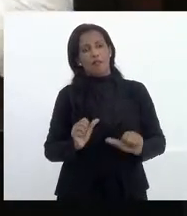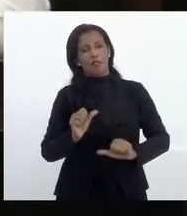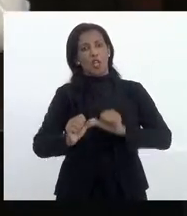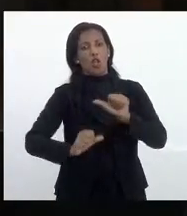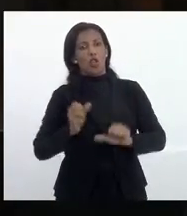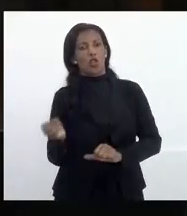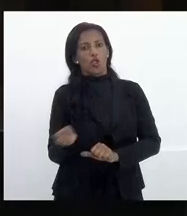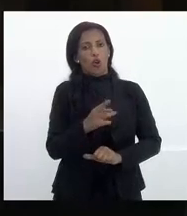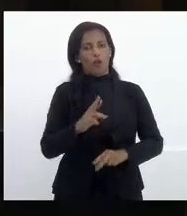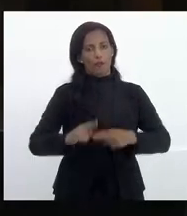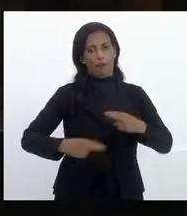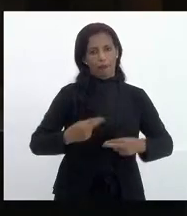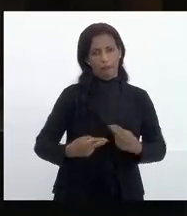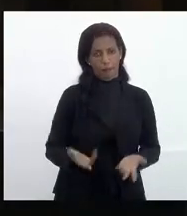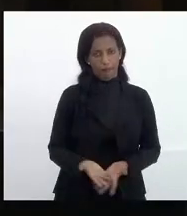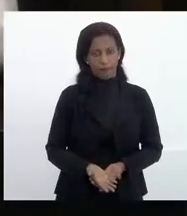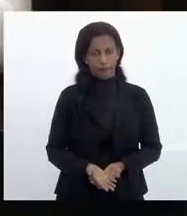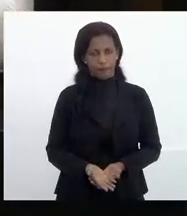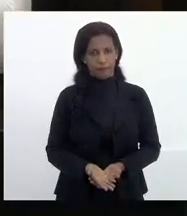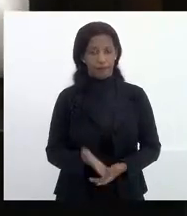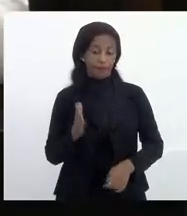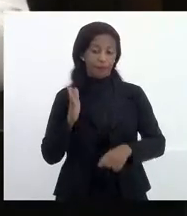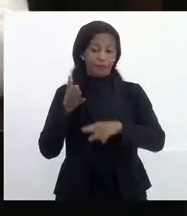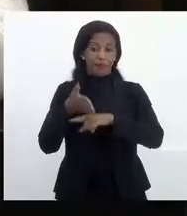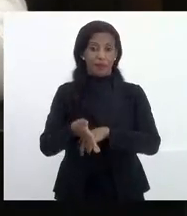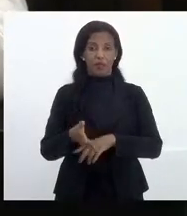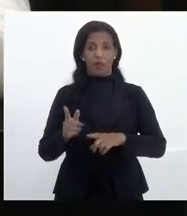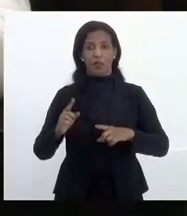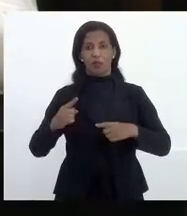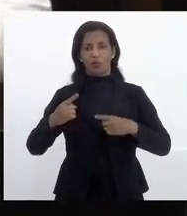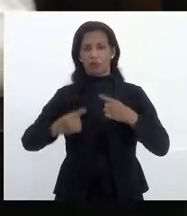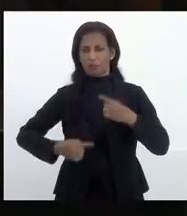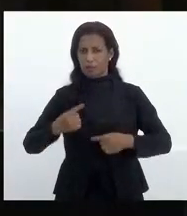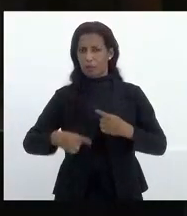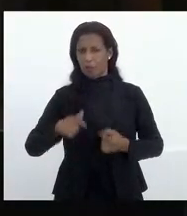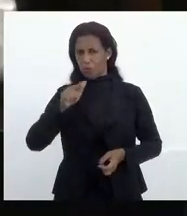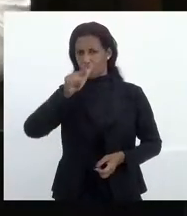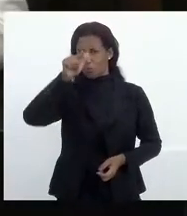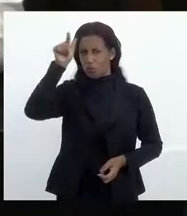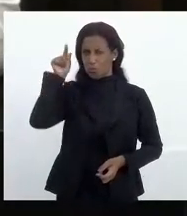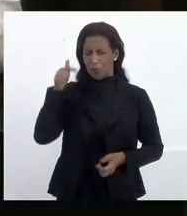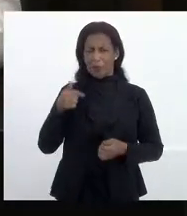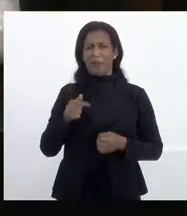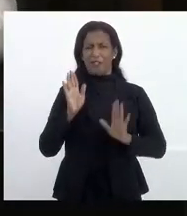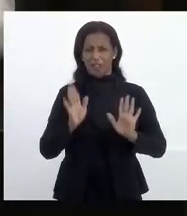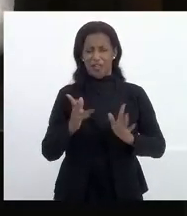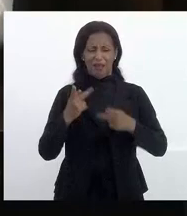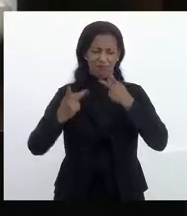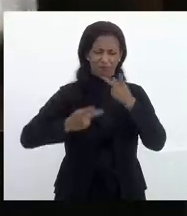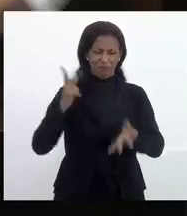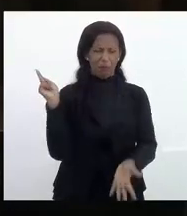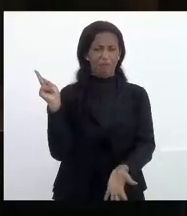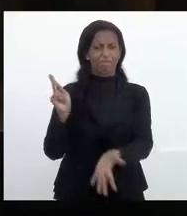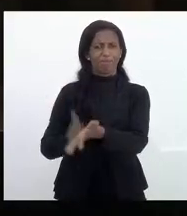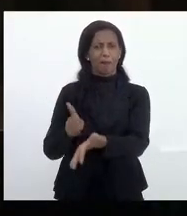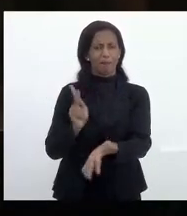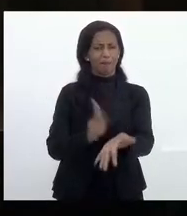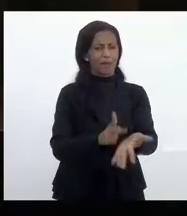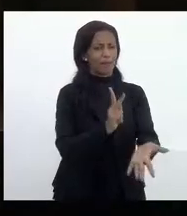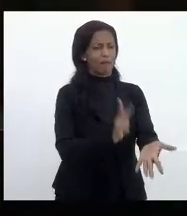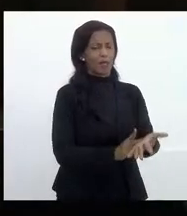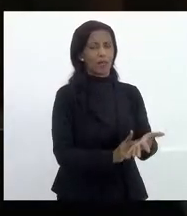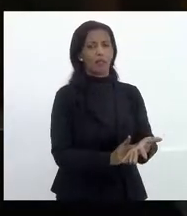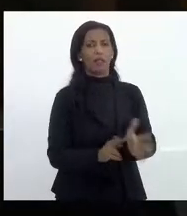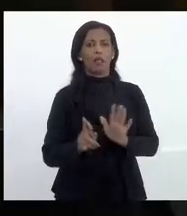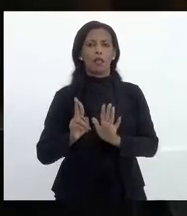reforma tô entrando no debate acho que o Deputado Luiz Paulo ele colocou as cartas na Mesa o regime de